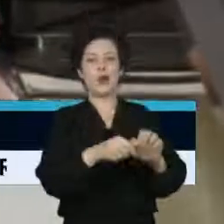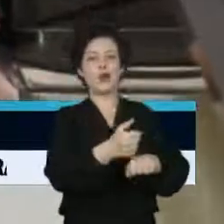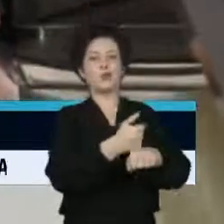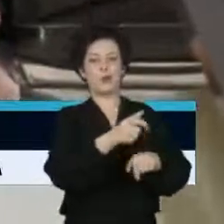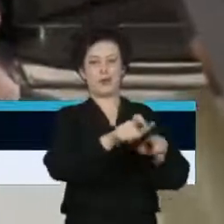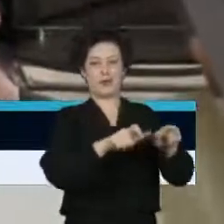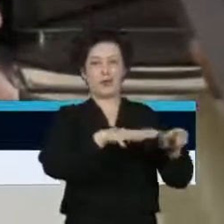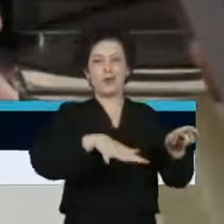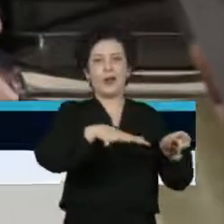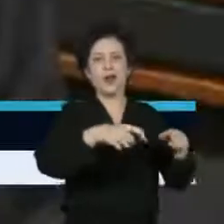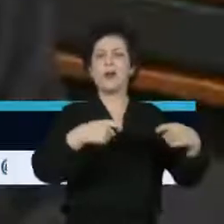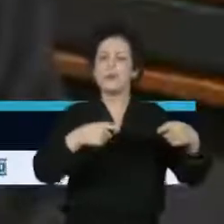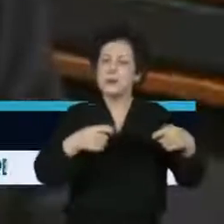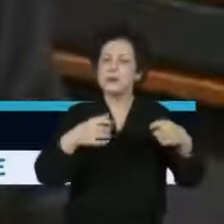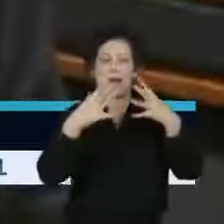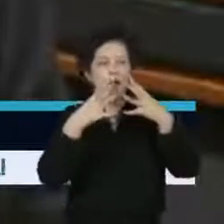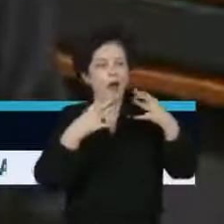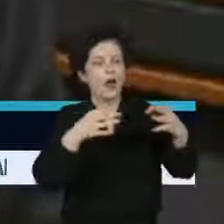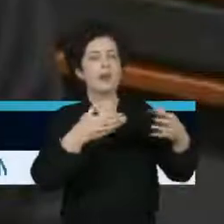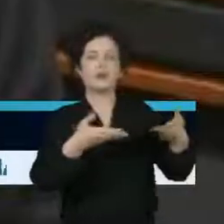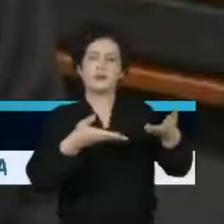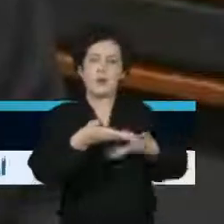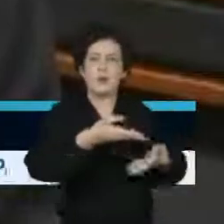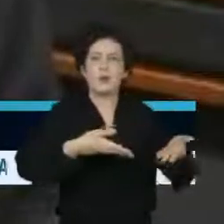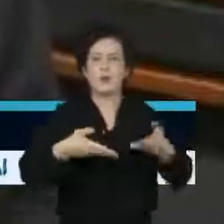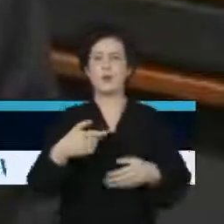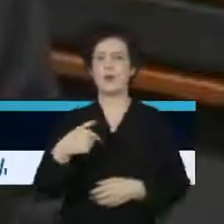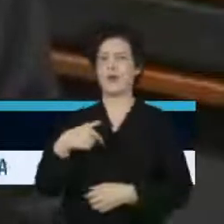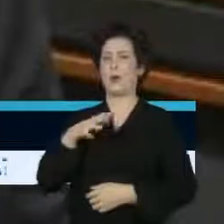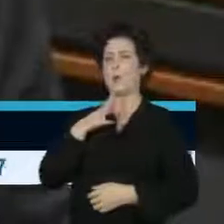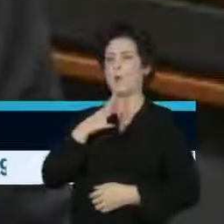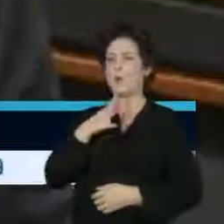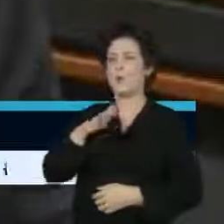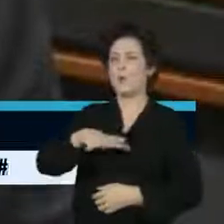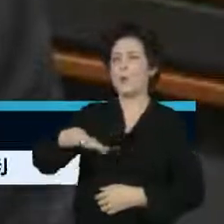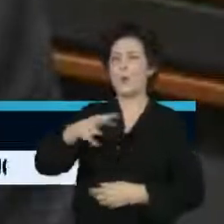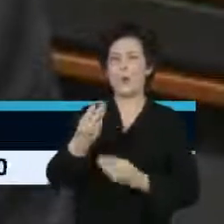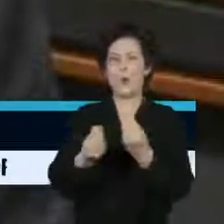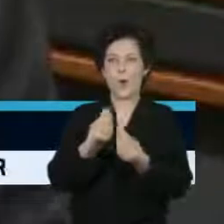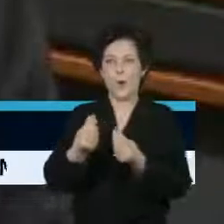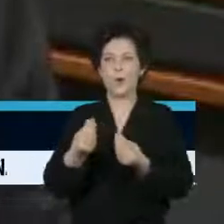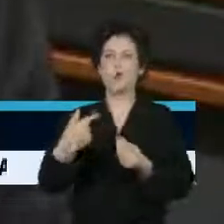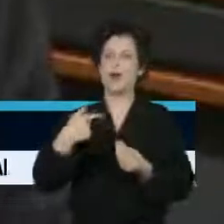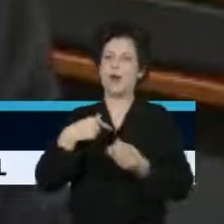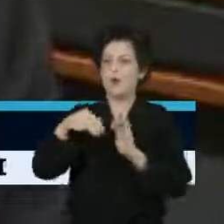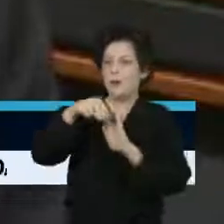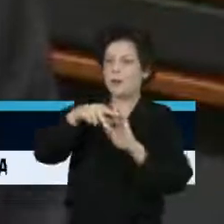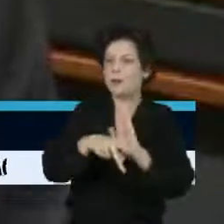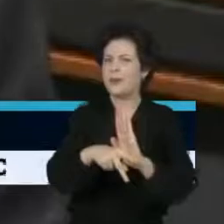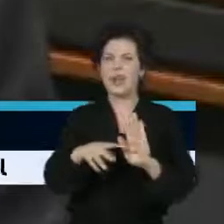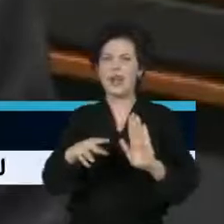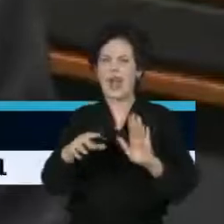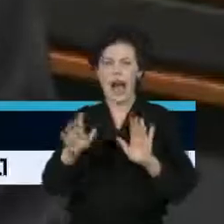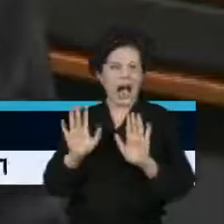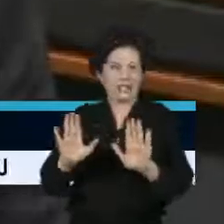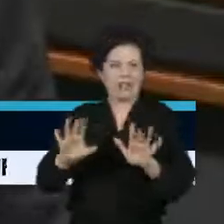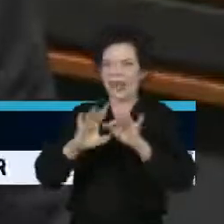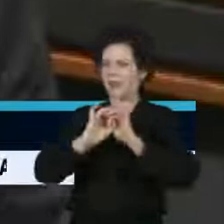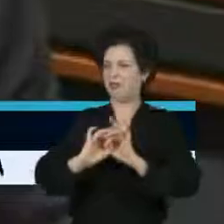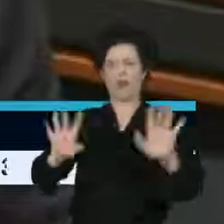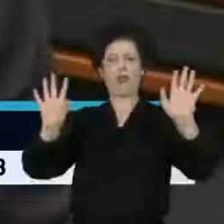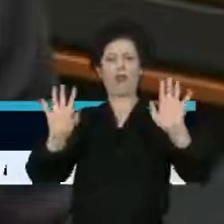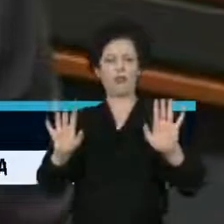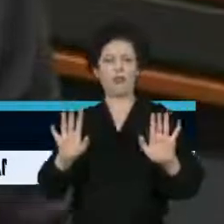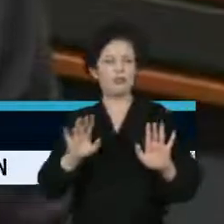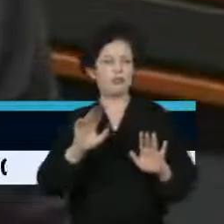setor deveriam ser ouvidos. O pessoal não conhece a realidade do país e vai me fazendo medida provisória à torta e à direita